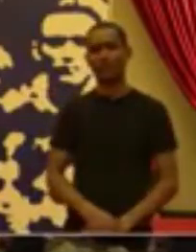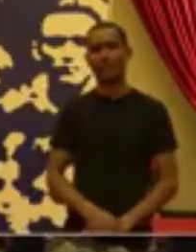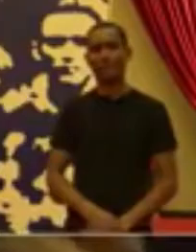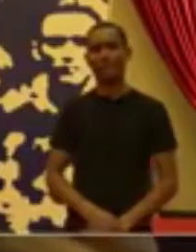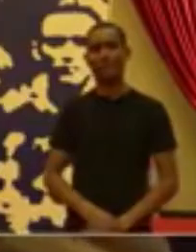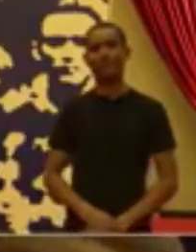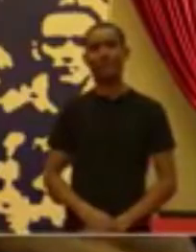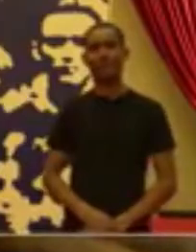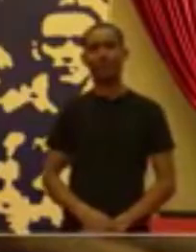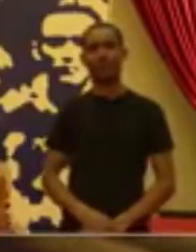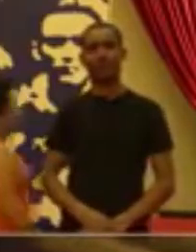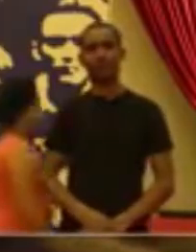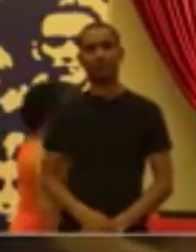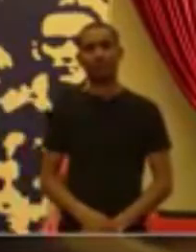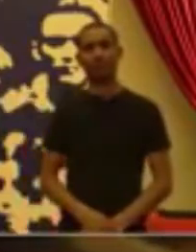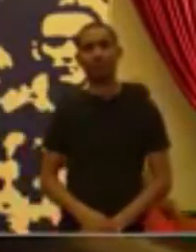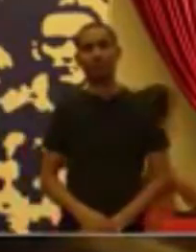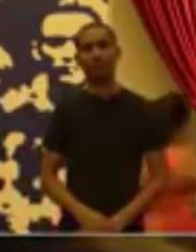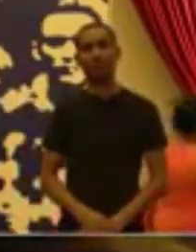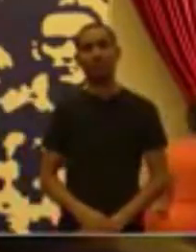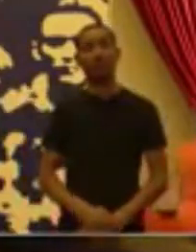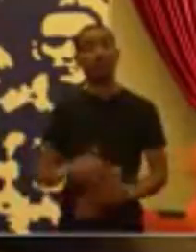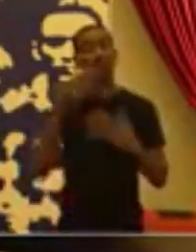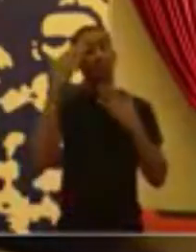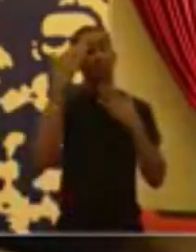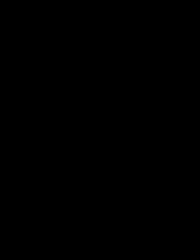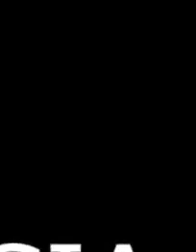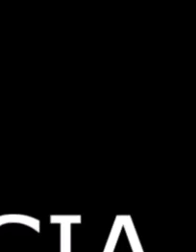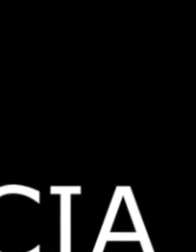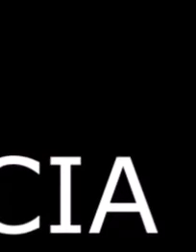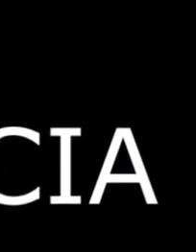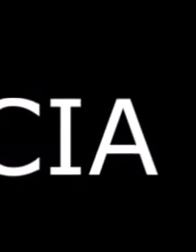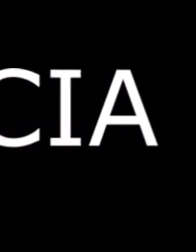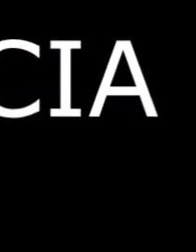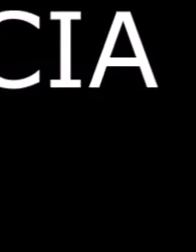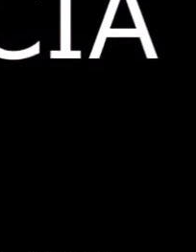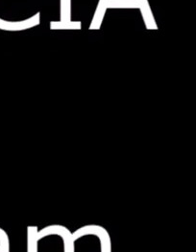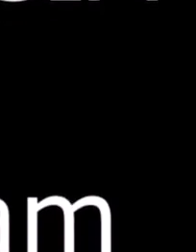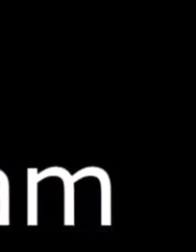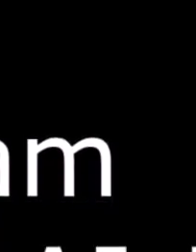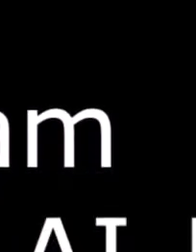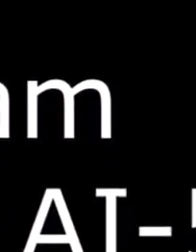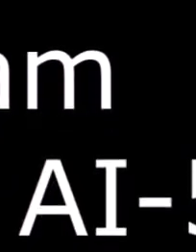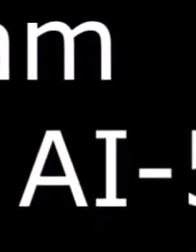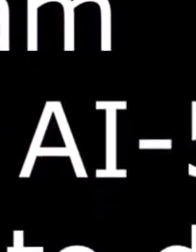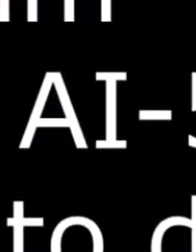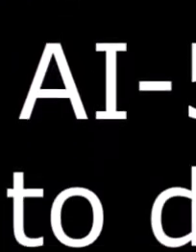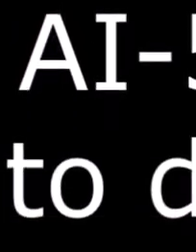Muito obrigada, Carmen.